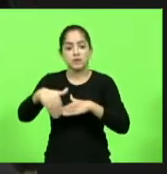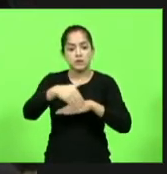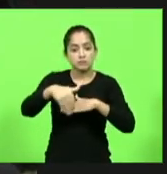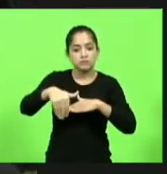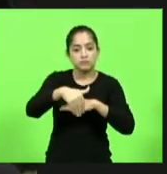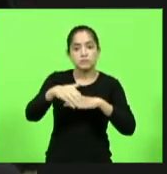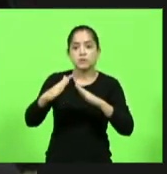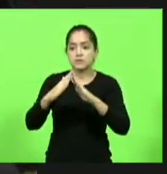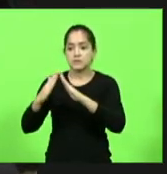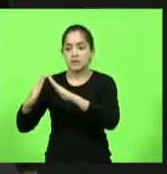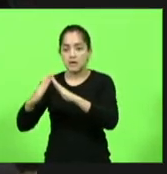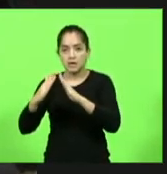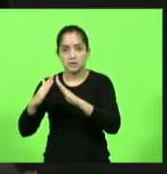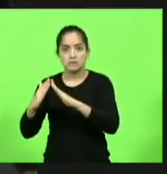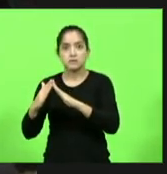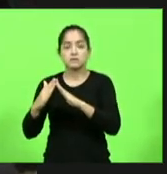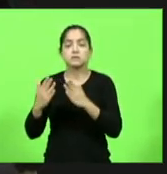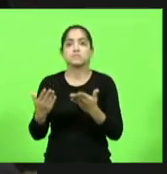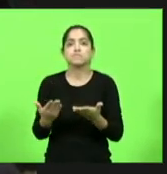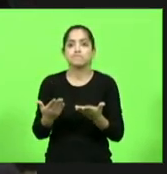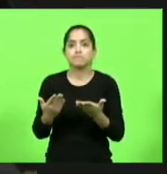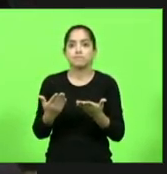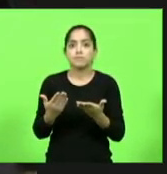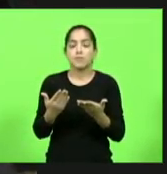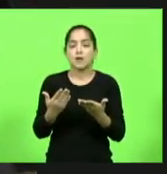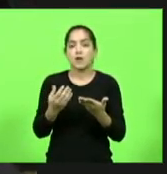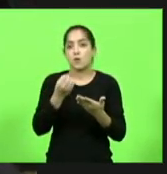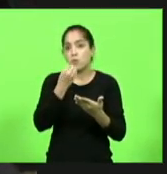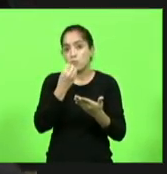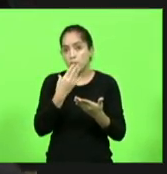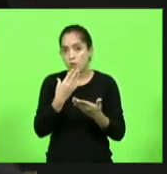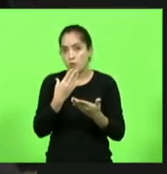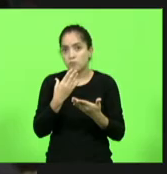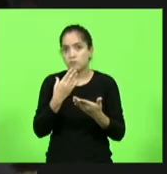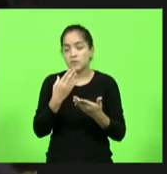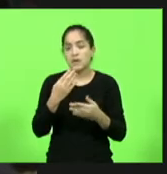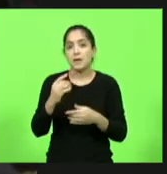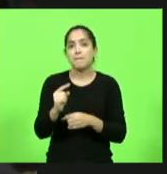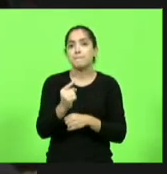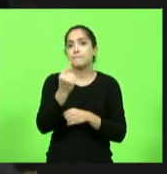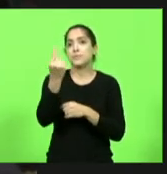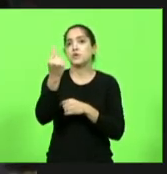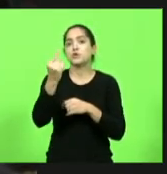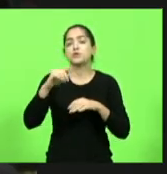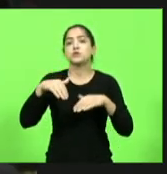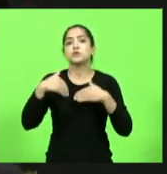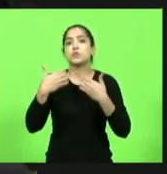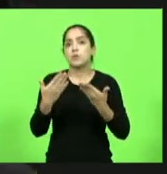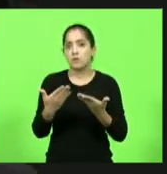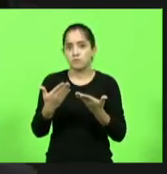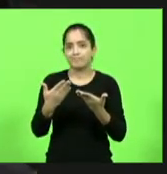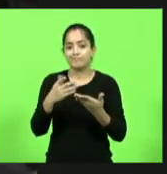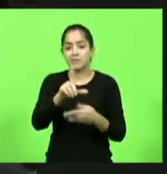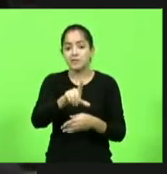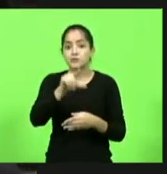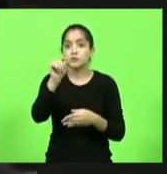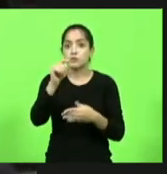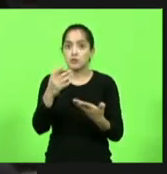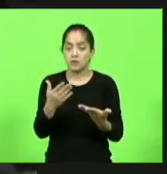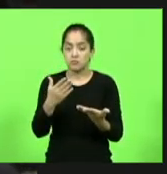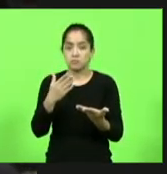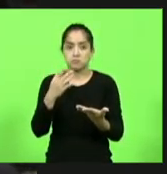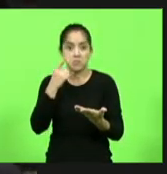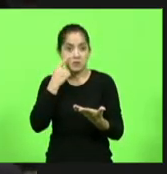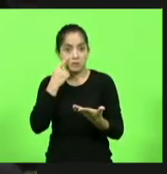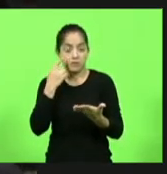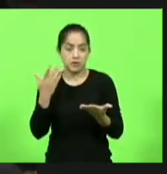Então, o ideal é que a gente escolhesse uma prioridade para colocar esse recurso. E a prioridade, ao meu ver, é